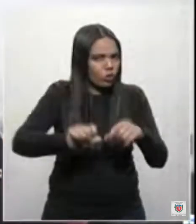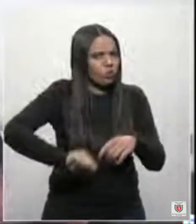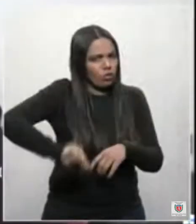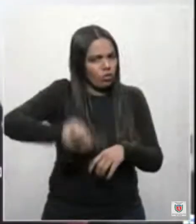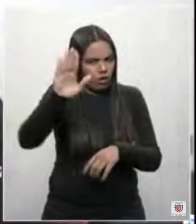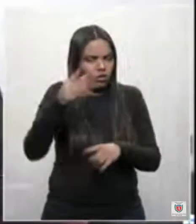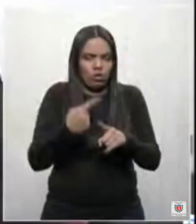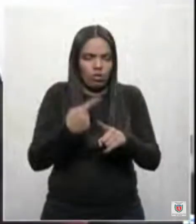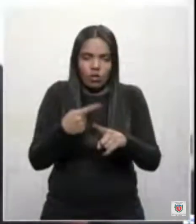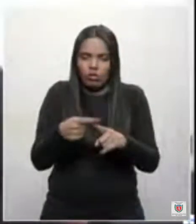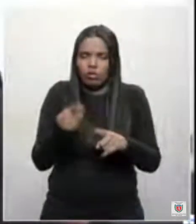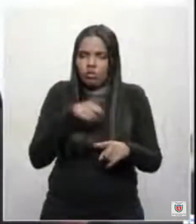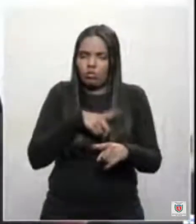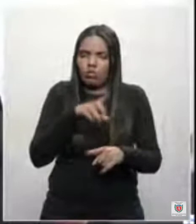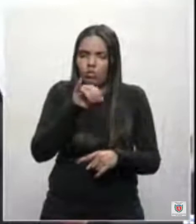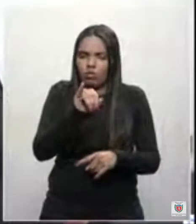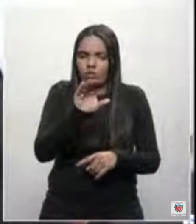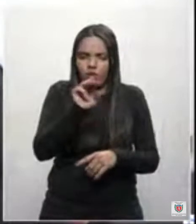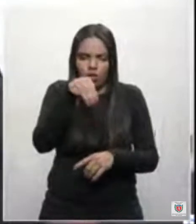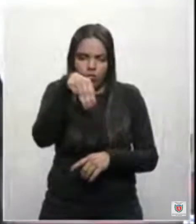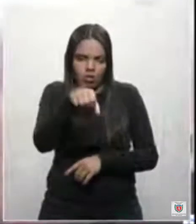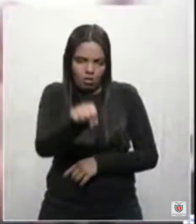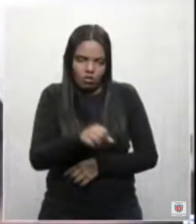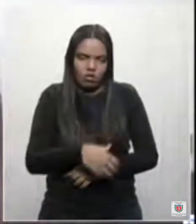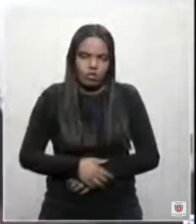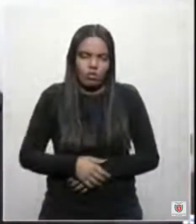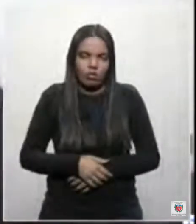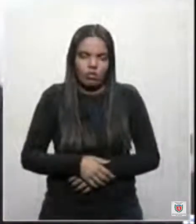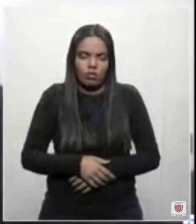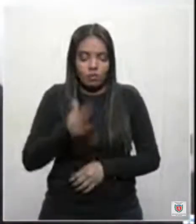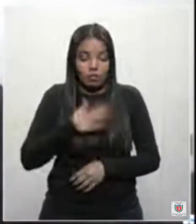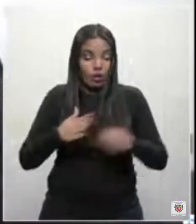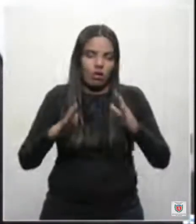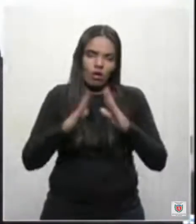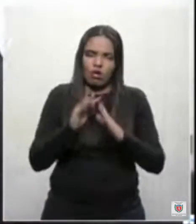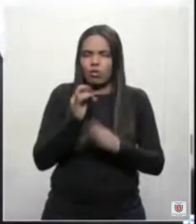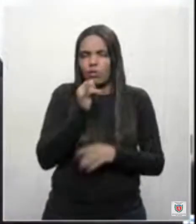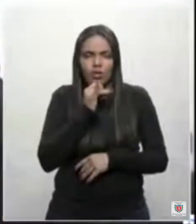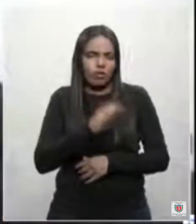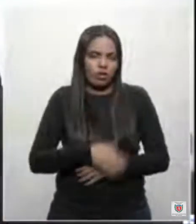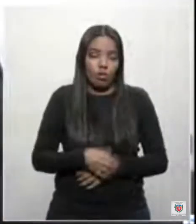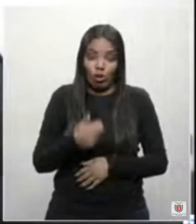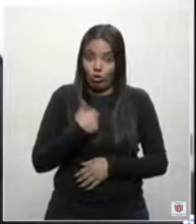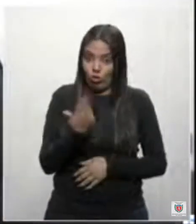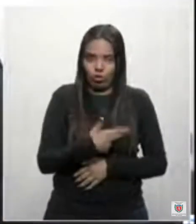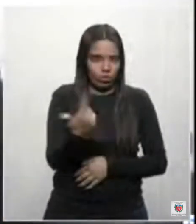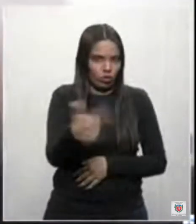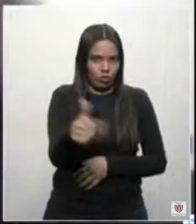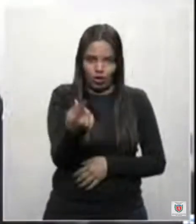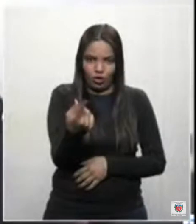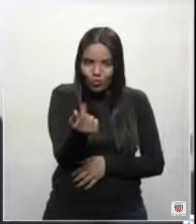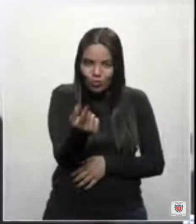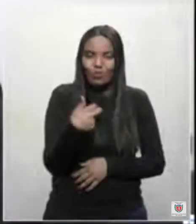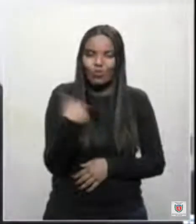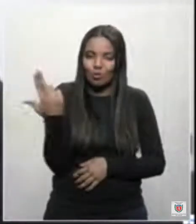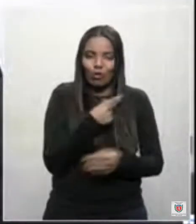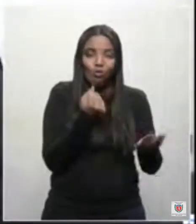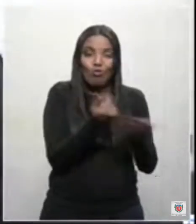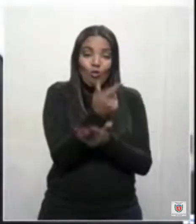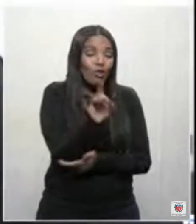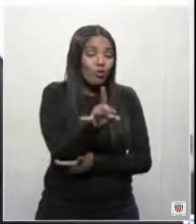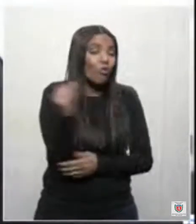pela execução do ICMS. Em casa, na minha casa, por exemplo, quando a gente não se tem dinheiro, a gente gasta naquilo que é